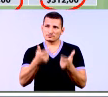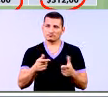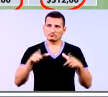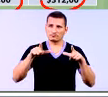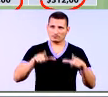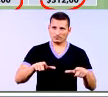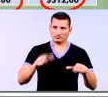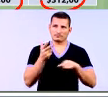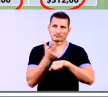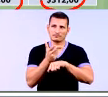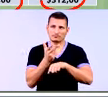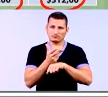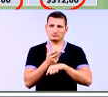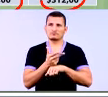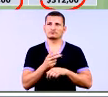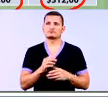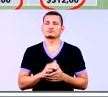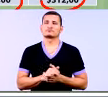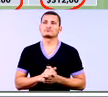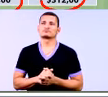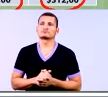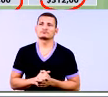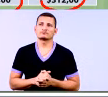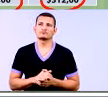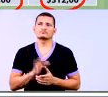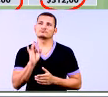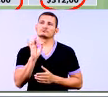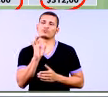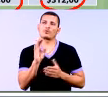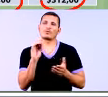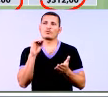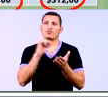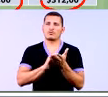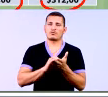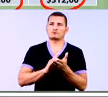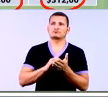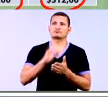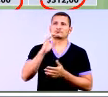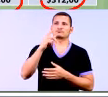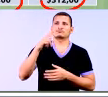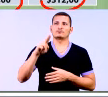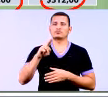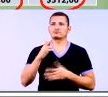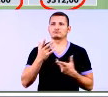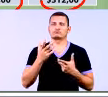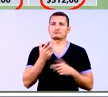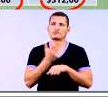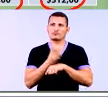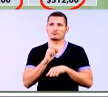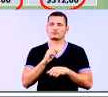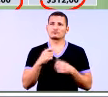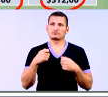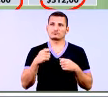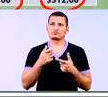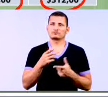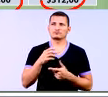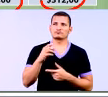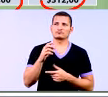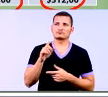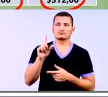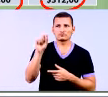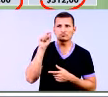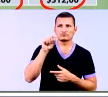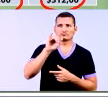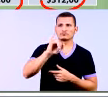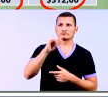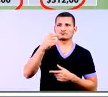também decente, né? Não adianta eu botar só o processador para trabalhar com vídeo, mas sem dúvida eu usaria o i7, né? Porque ele